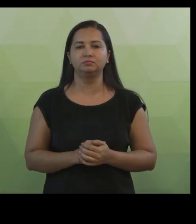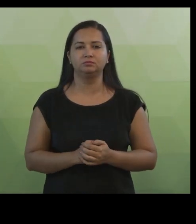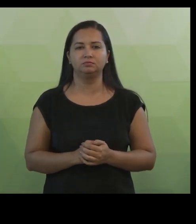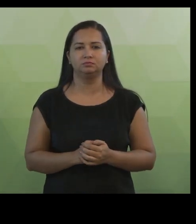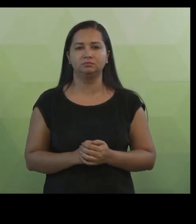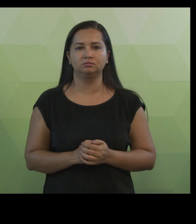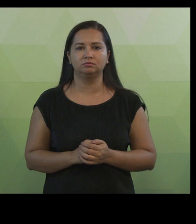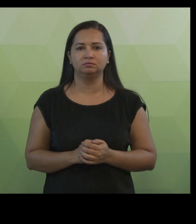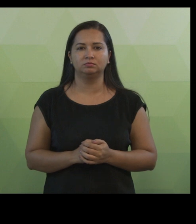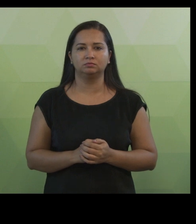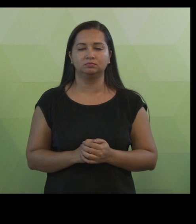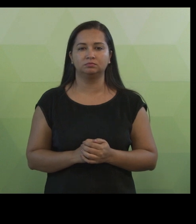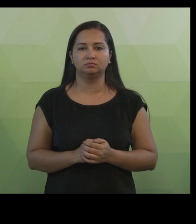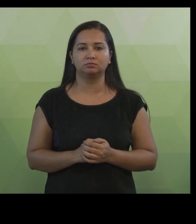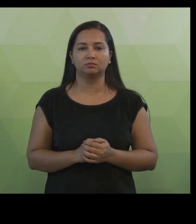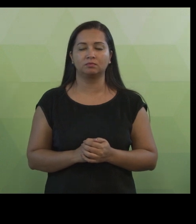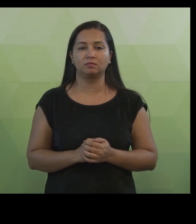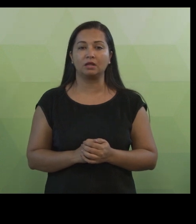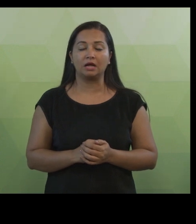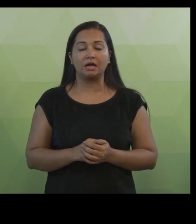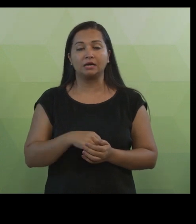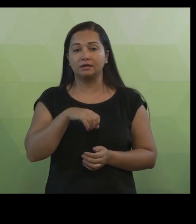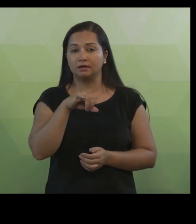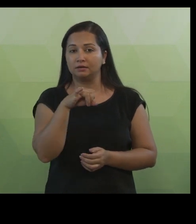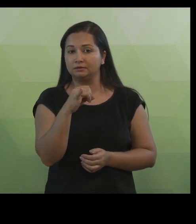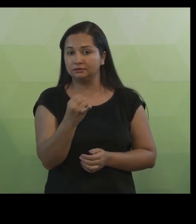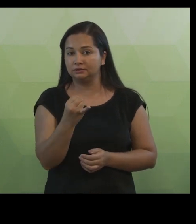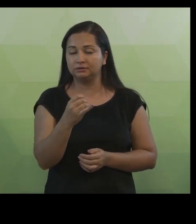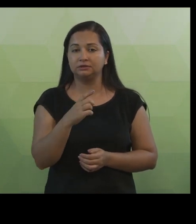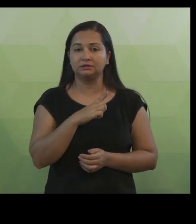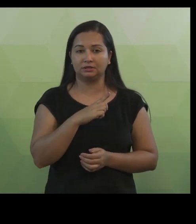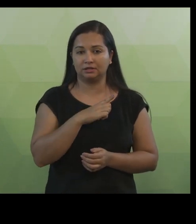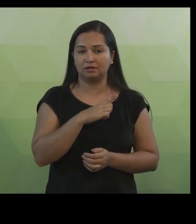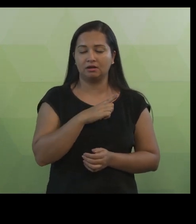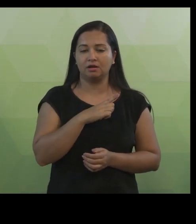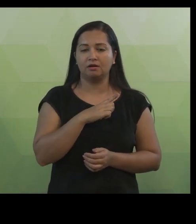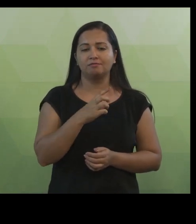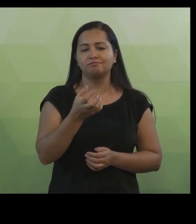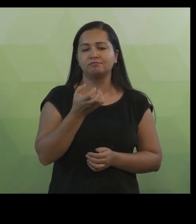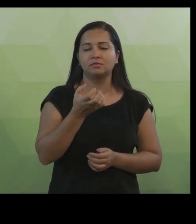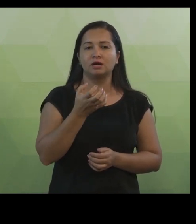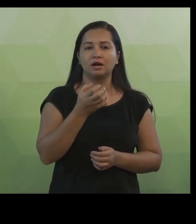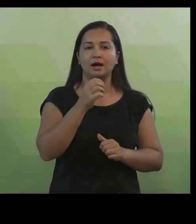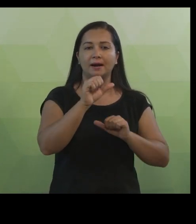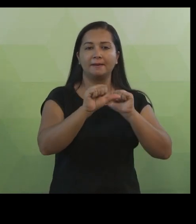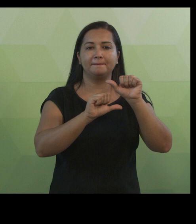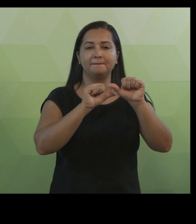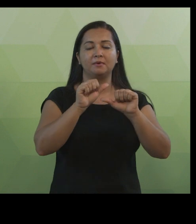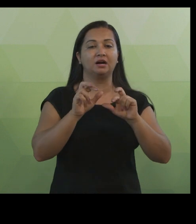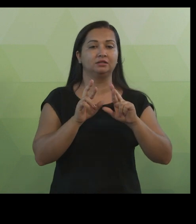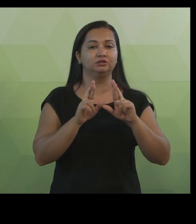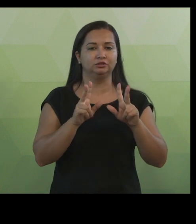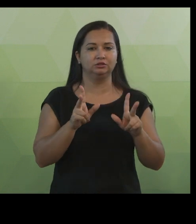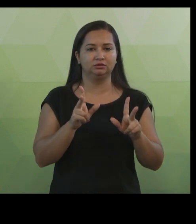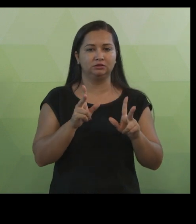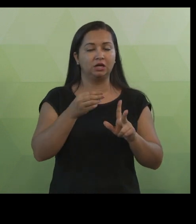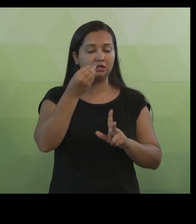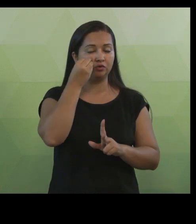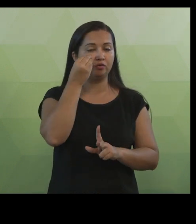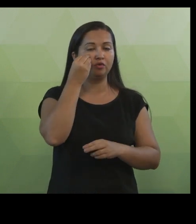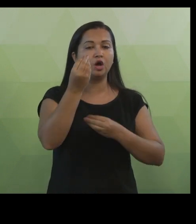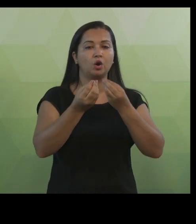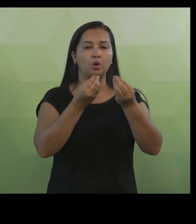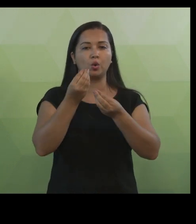long, ou um inteiro para float, ou para double. Isso é implícito na linguagem.